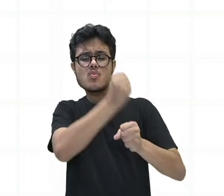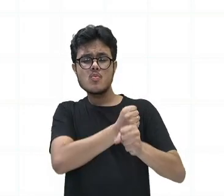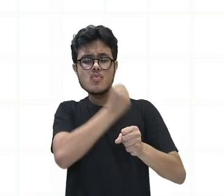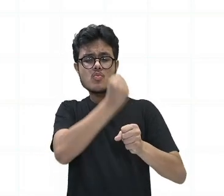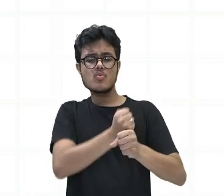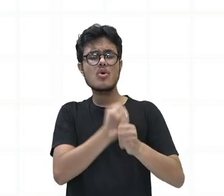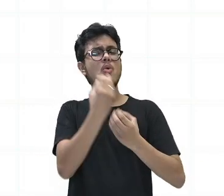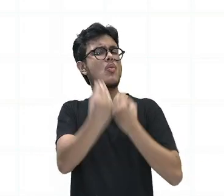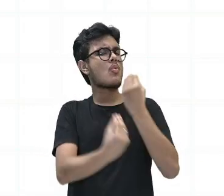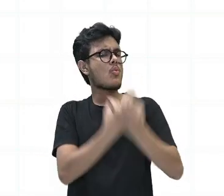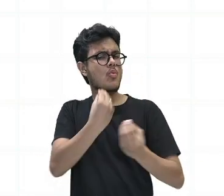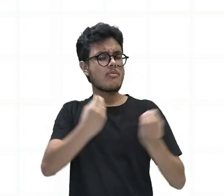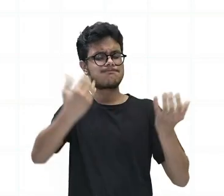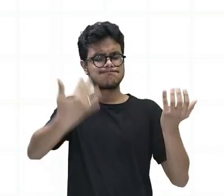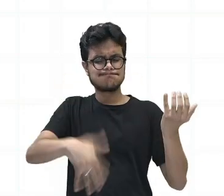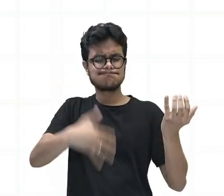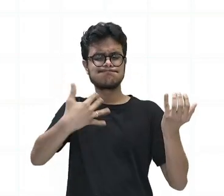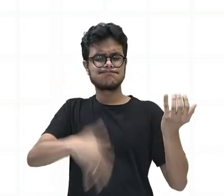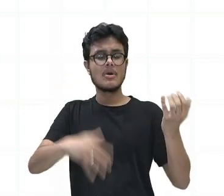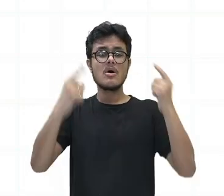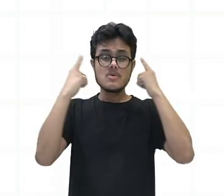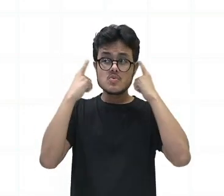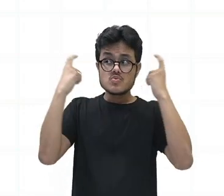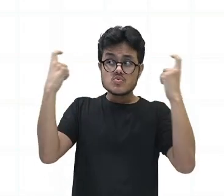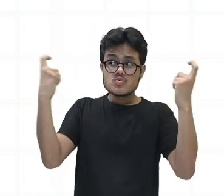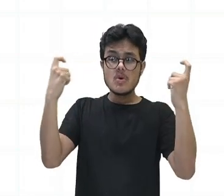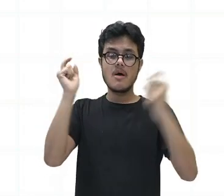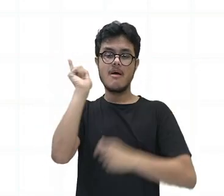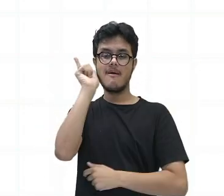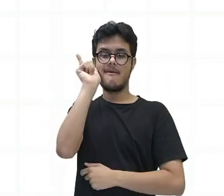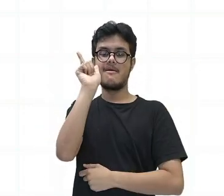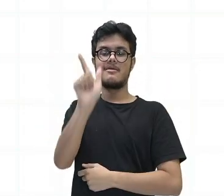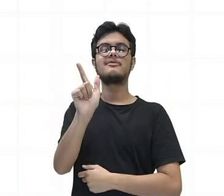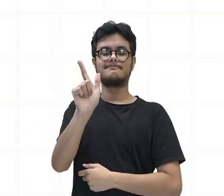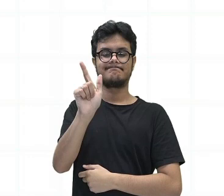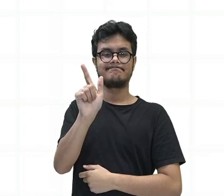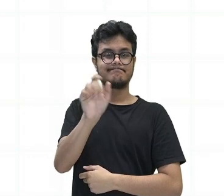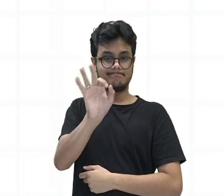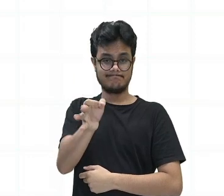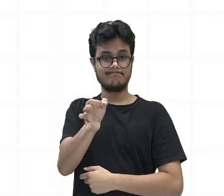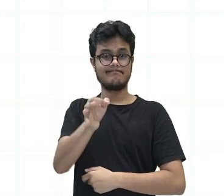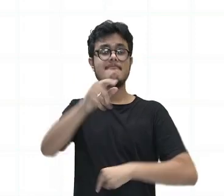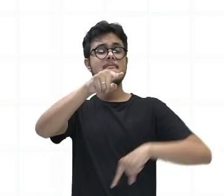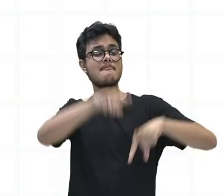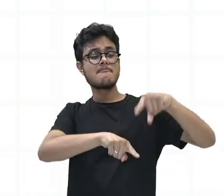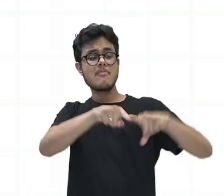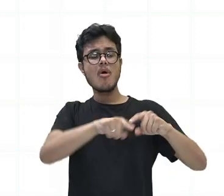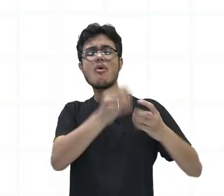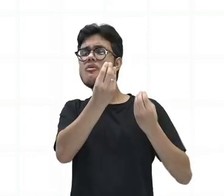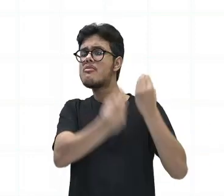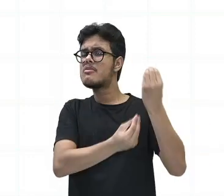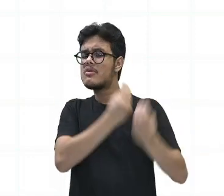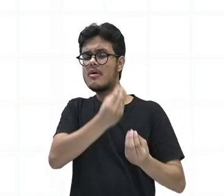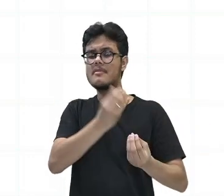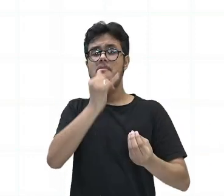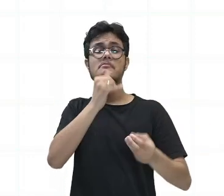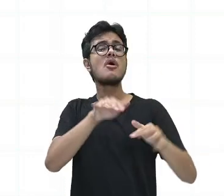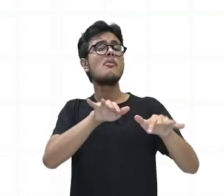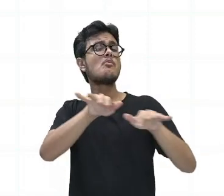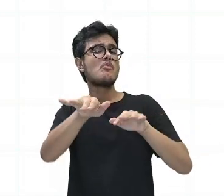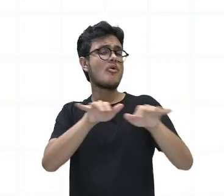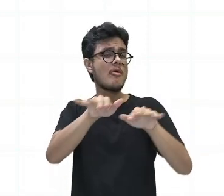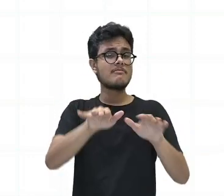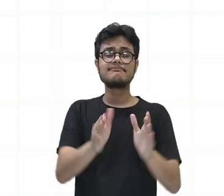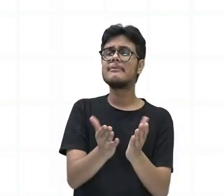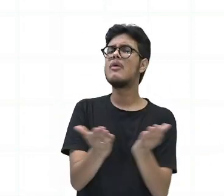que é materialidade? Como ela é feita, como ela produzem o timbre, que nós falamos em relação à música, a questão do